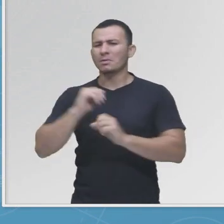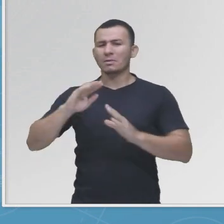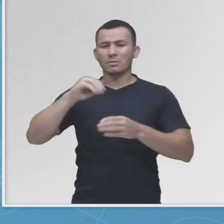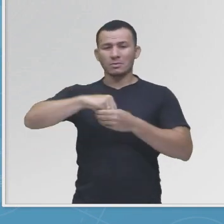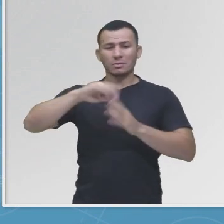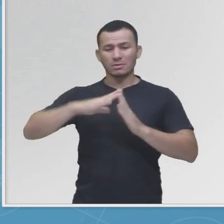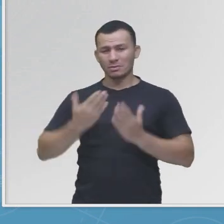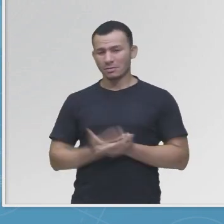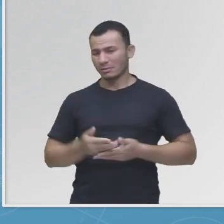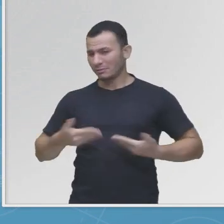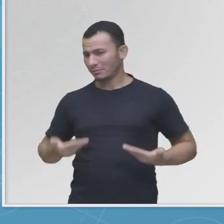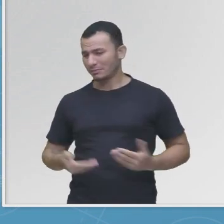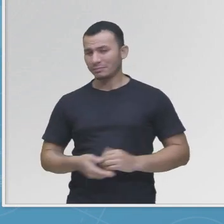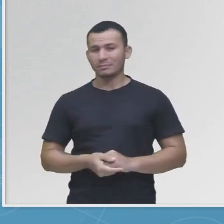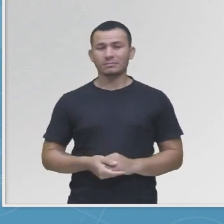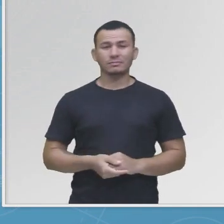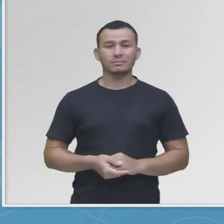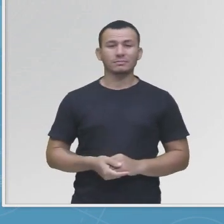escola?